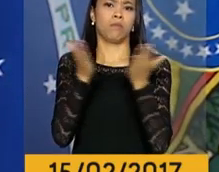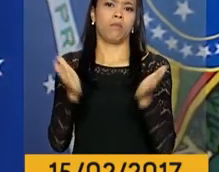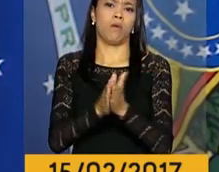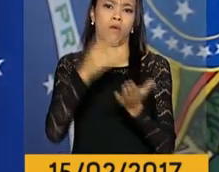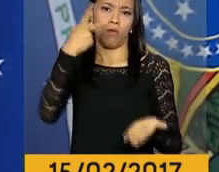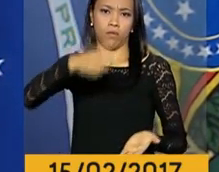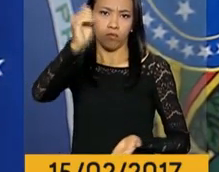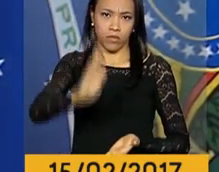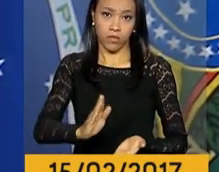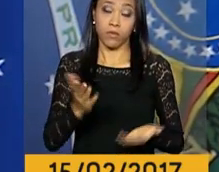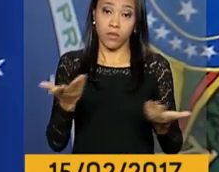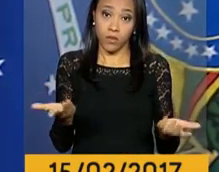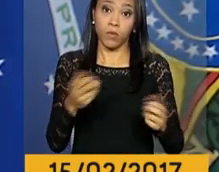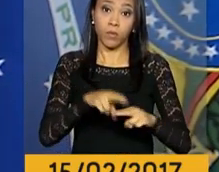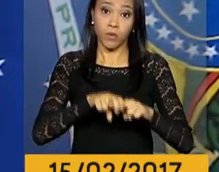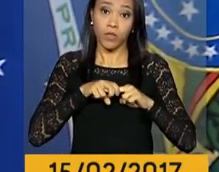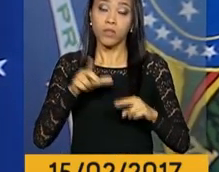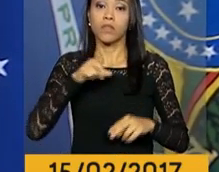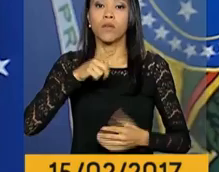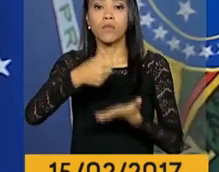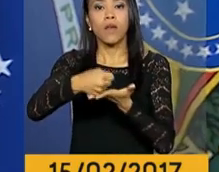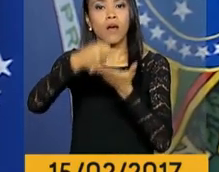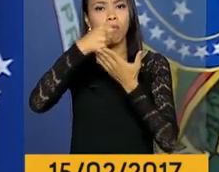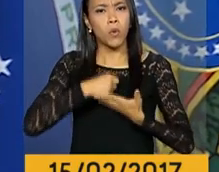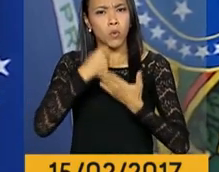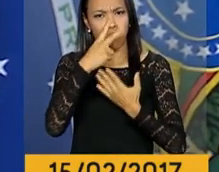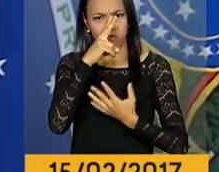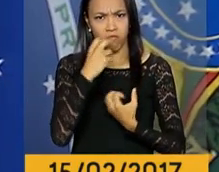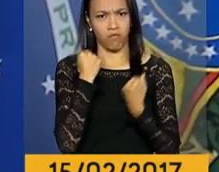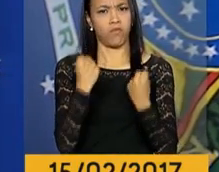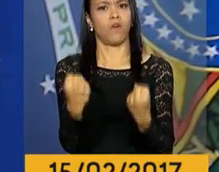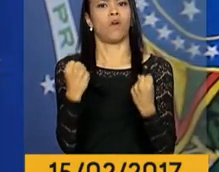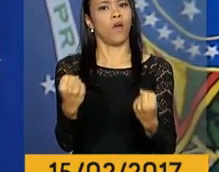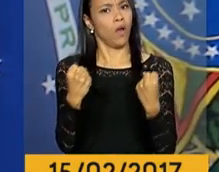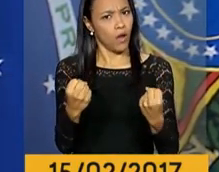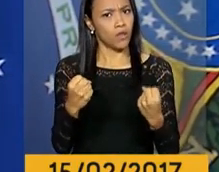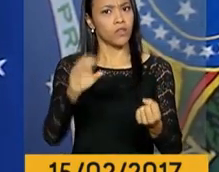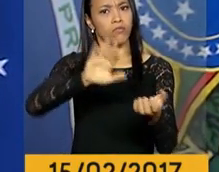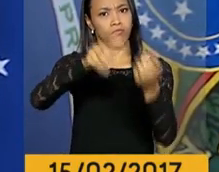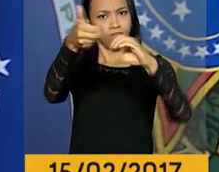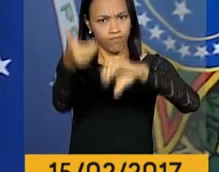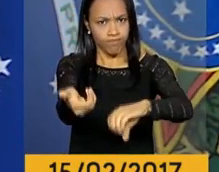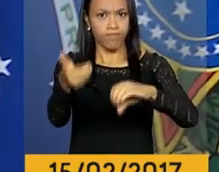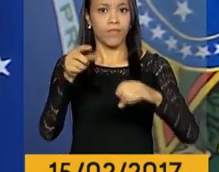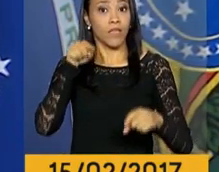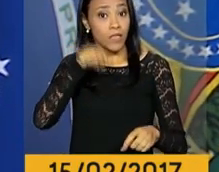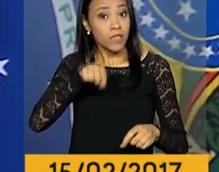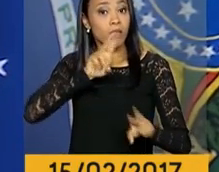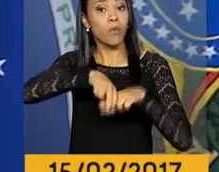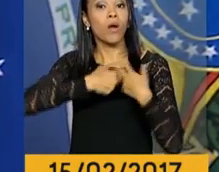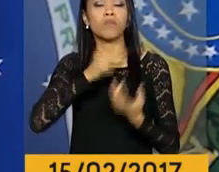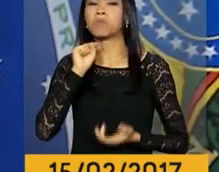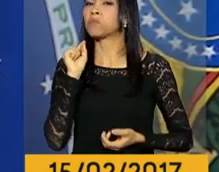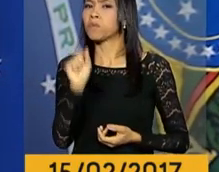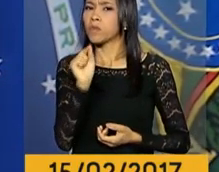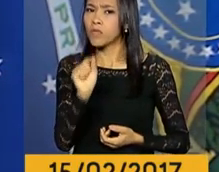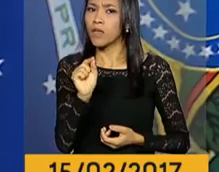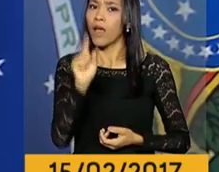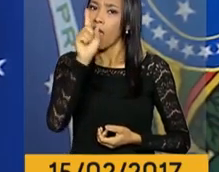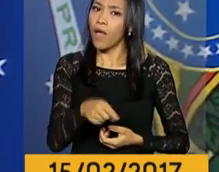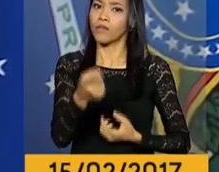nisto eh nós temos o apoio, temos tido um apoio fortíssimo do Congresso Nacional, fruto precisamente da